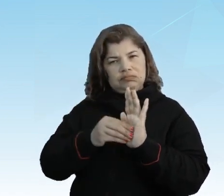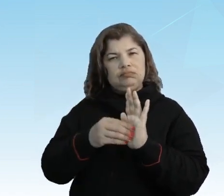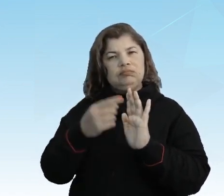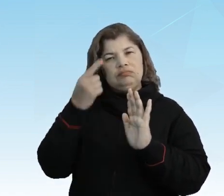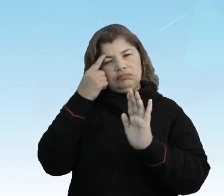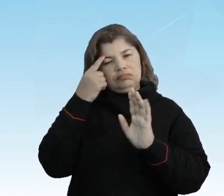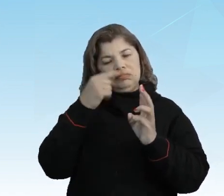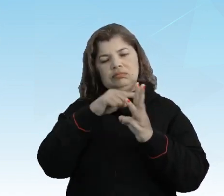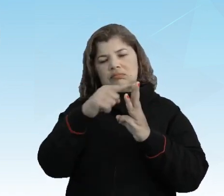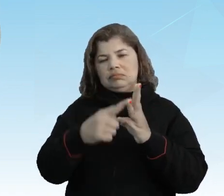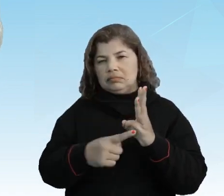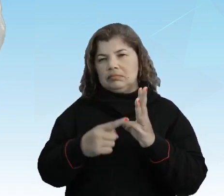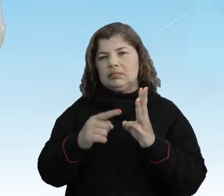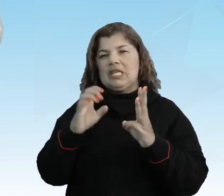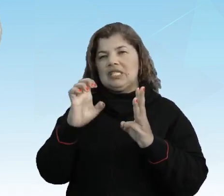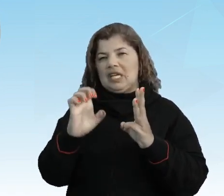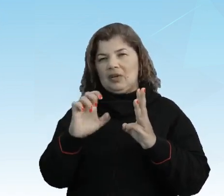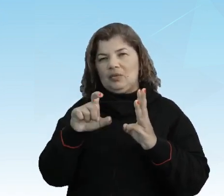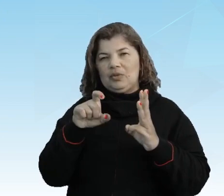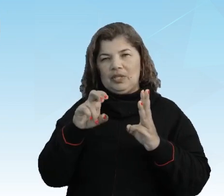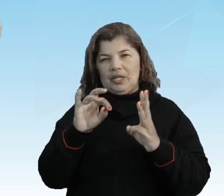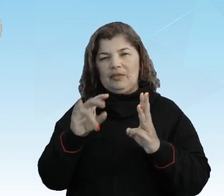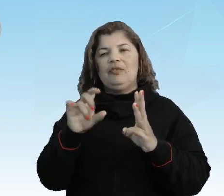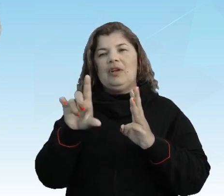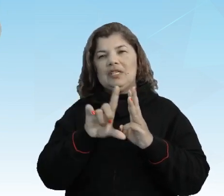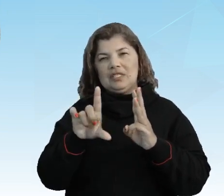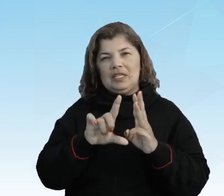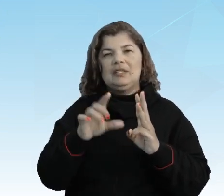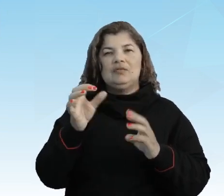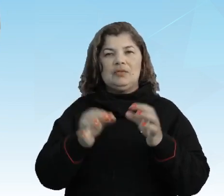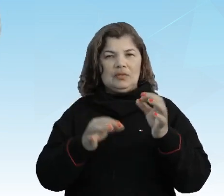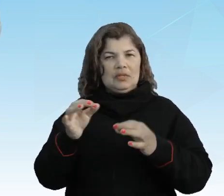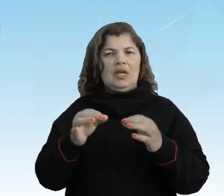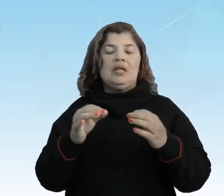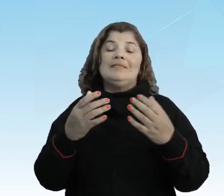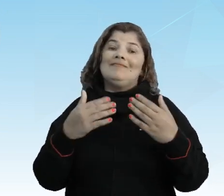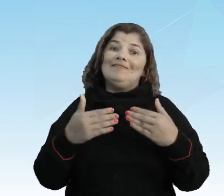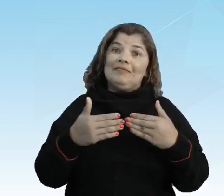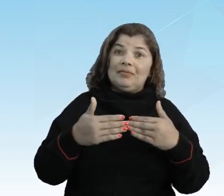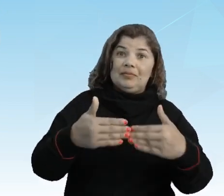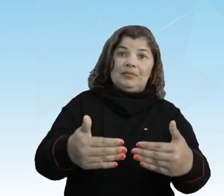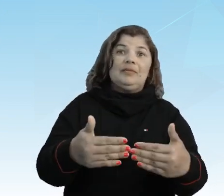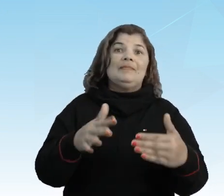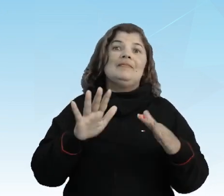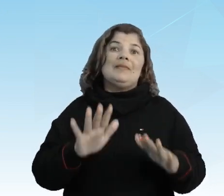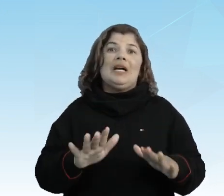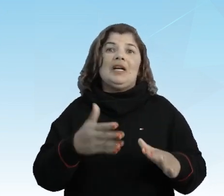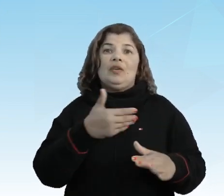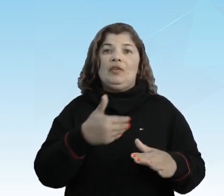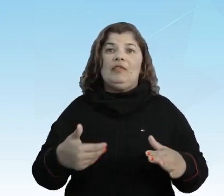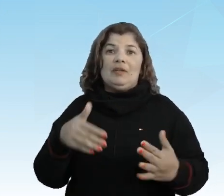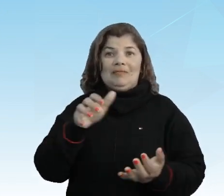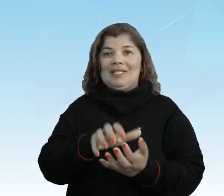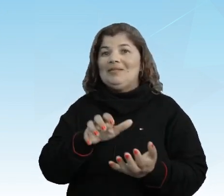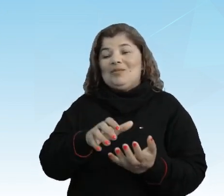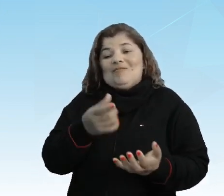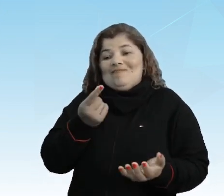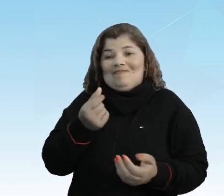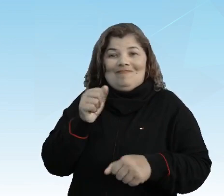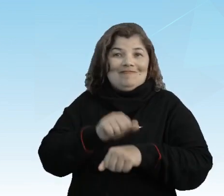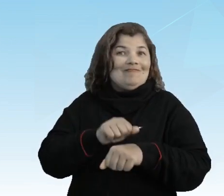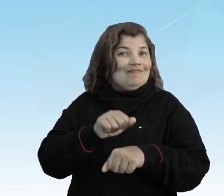três poderes. Né? E aí vão... Só que, infelizmente, o governo de Pernambuco não teve o